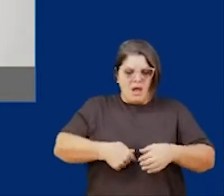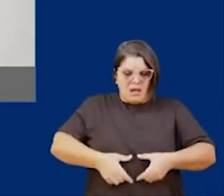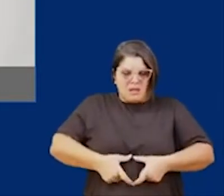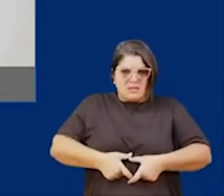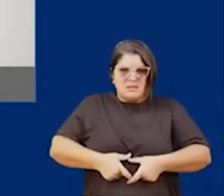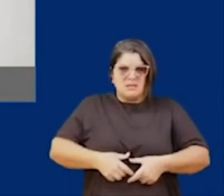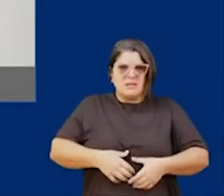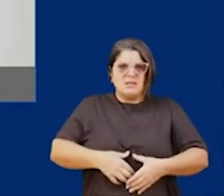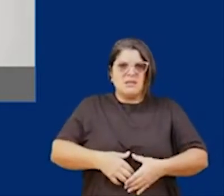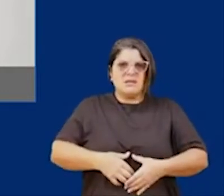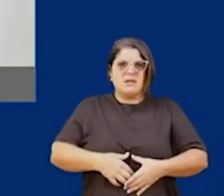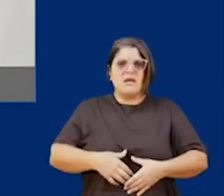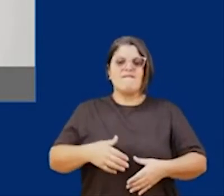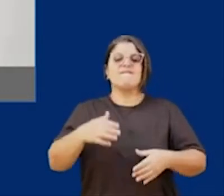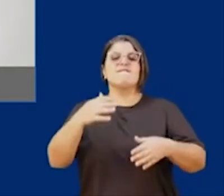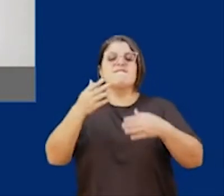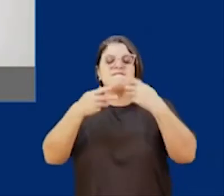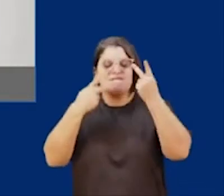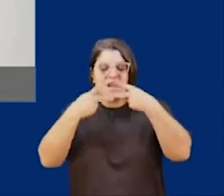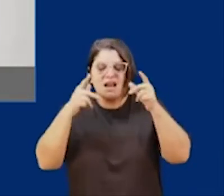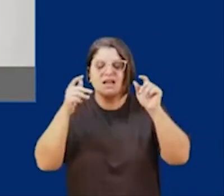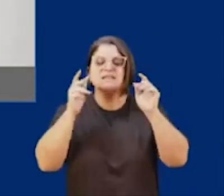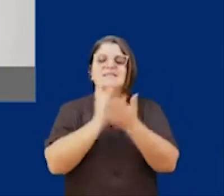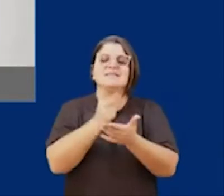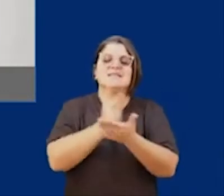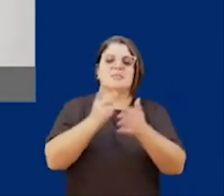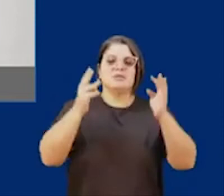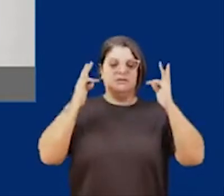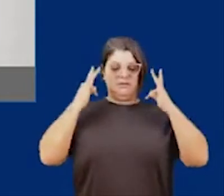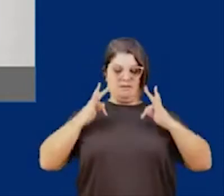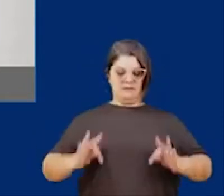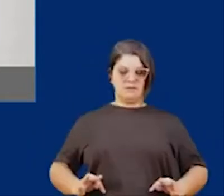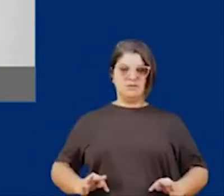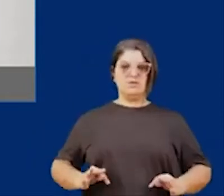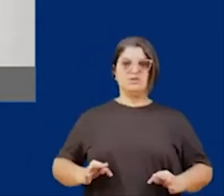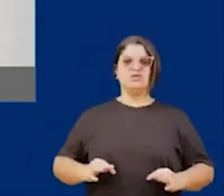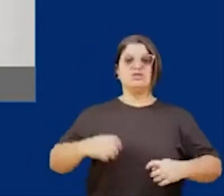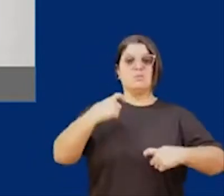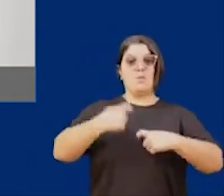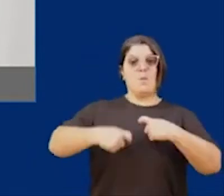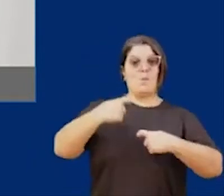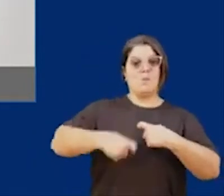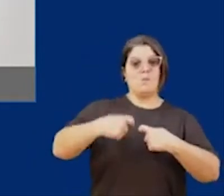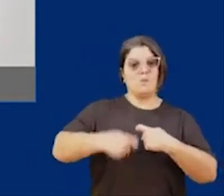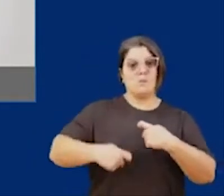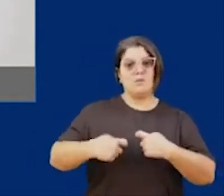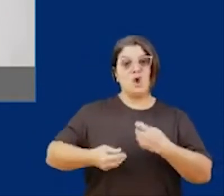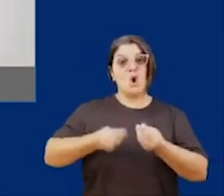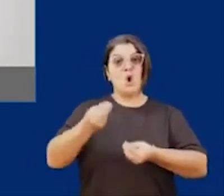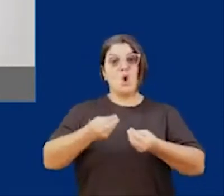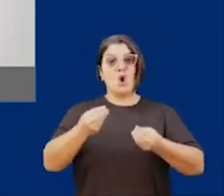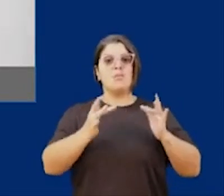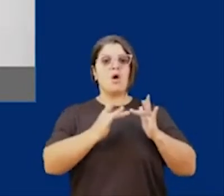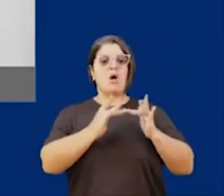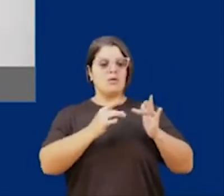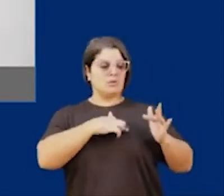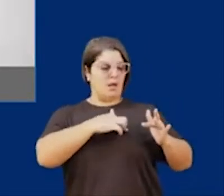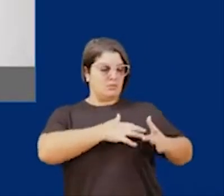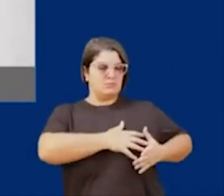da fisiologia, a gente sempre vai falar sobre hipersexualização, qual é o seu contato com essa mama. Então tem